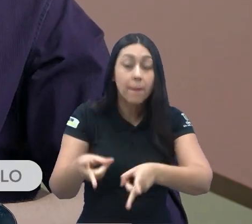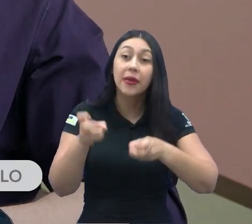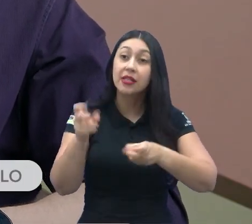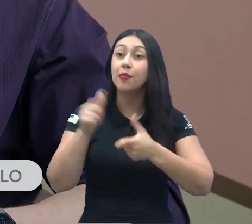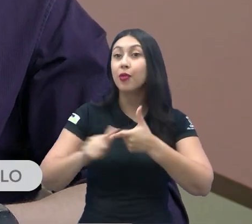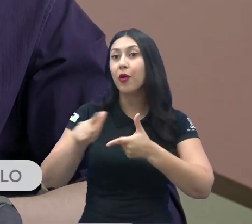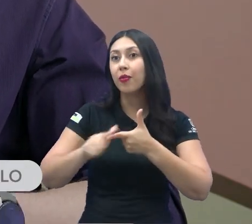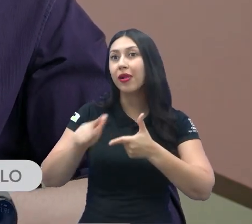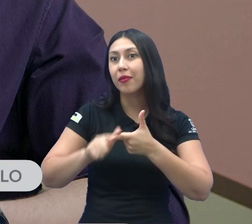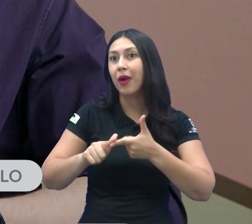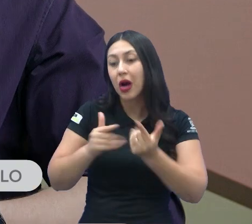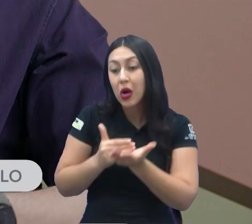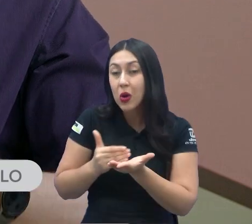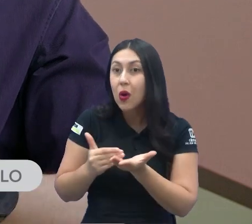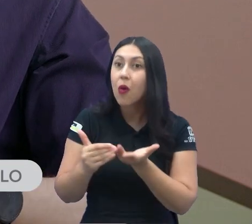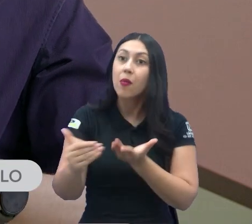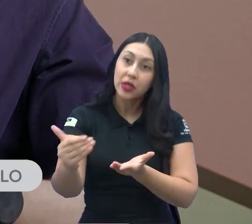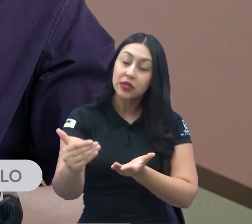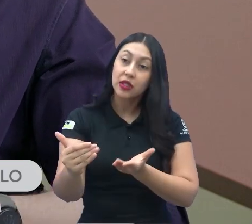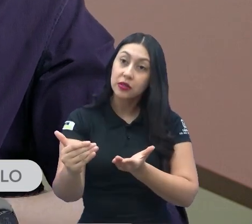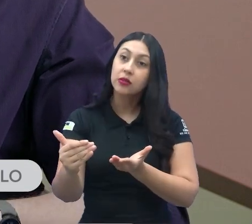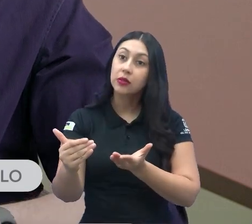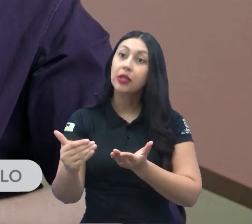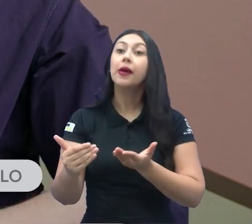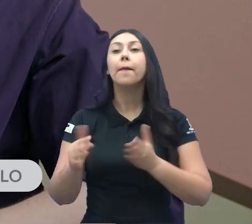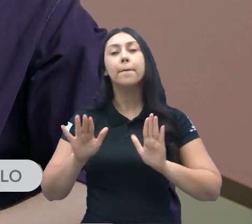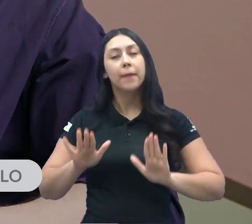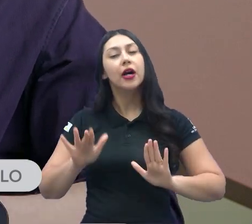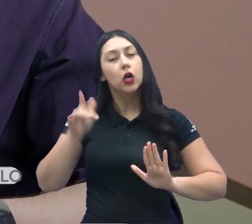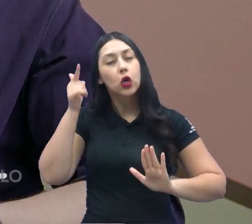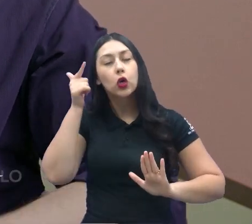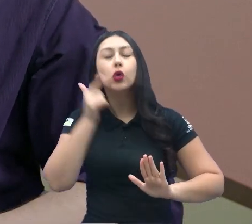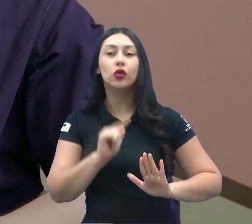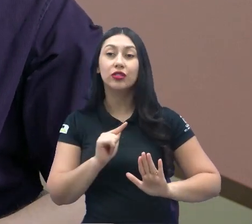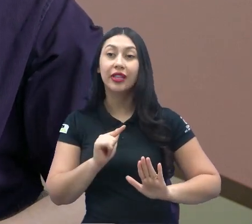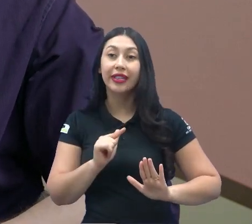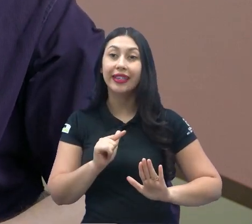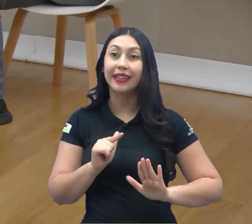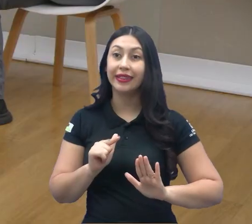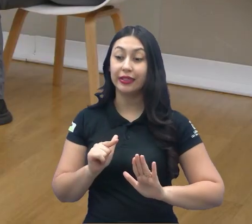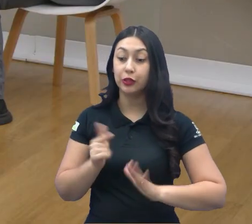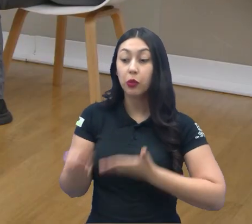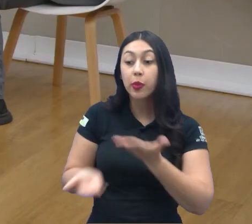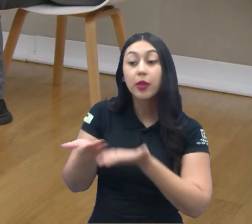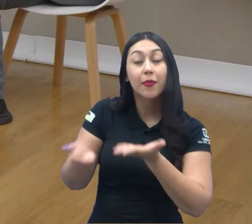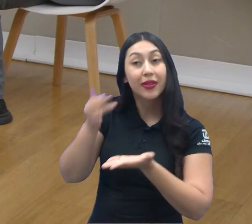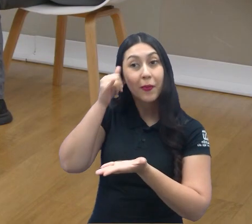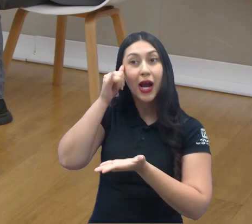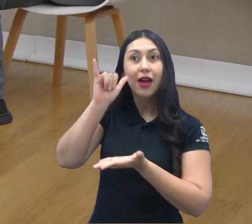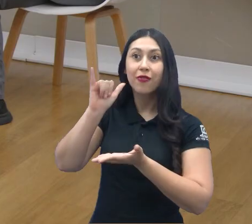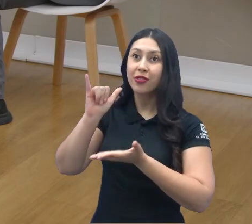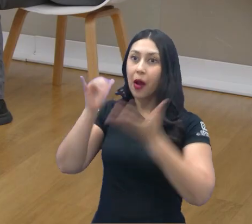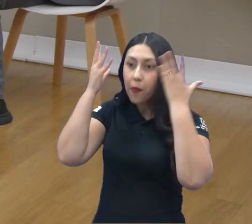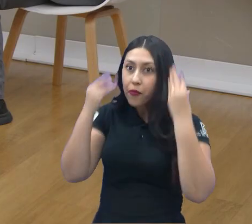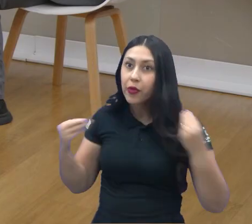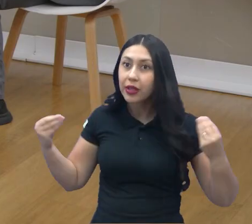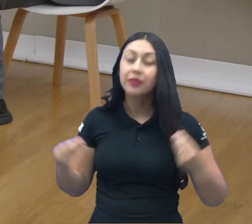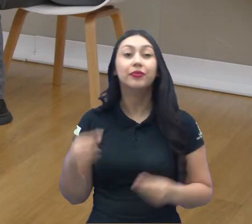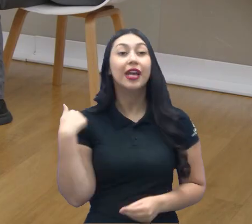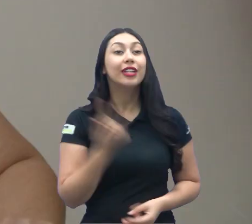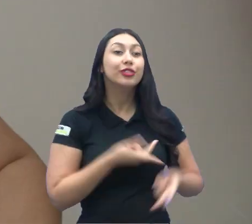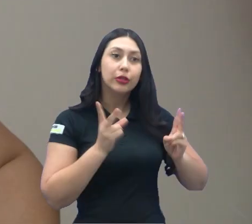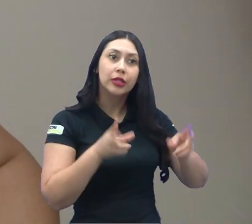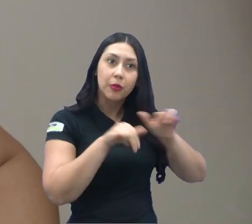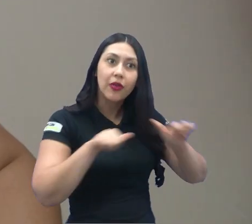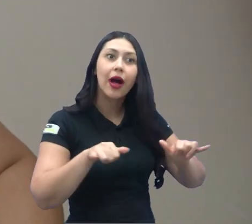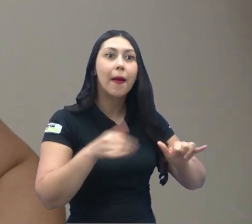idade tem a ver sim e dá pra gente prevenir também tendo essas consultas recorrentes. Ai, que ótimo. A gente sempre fala aqui no De Bem com Você, prevenir é muito